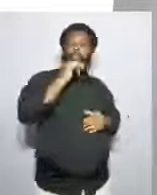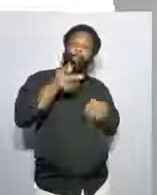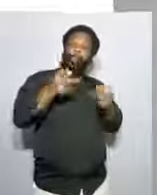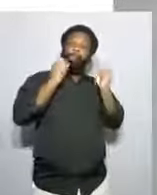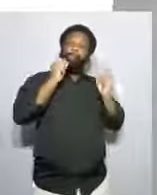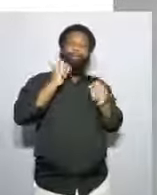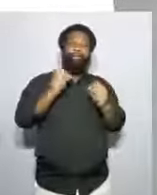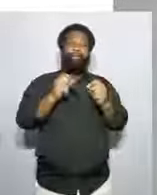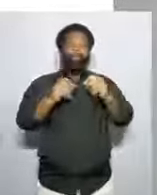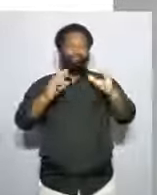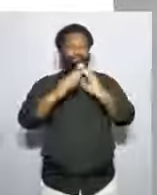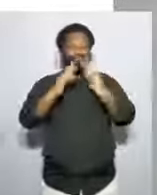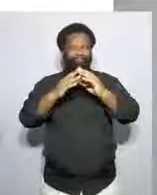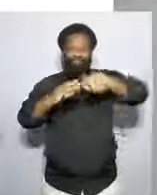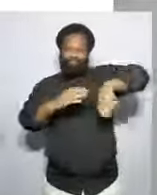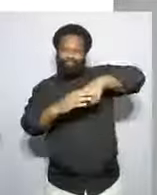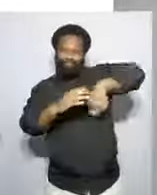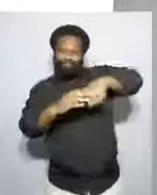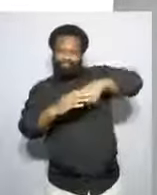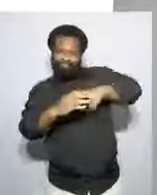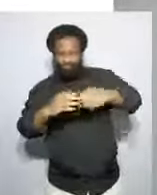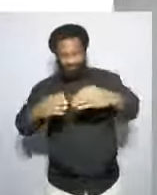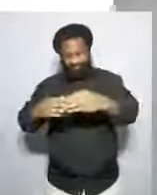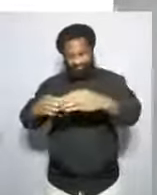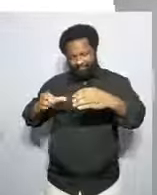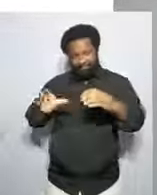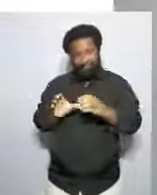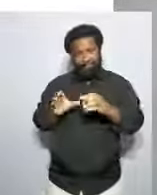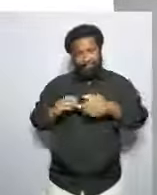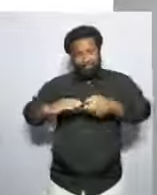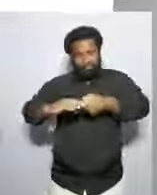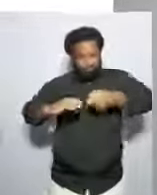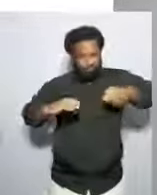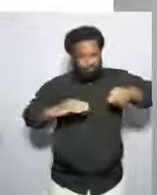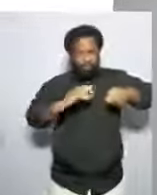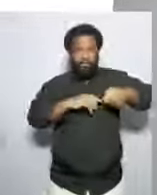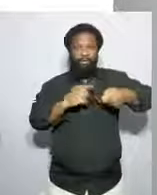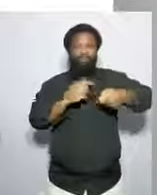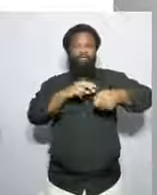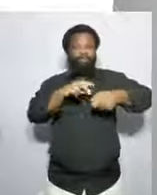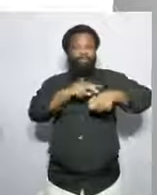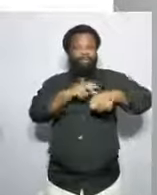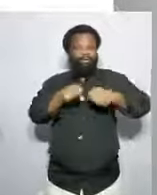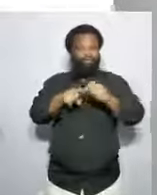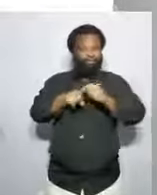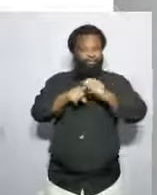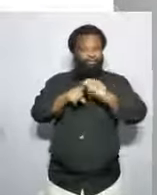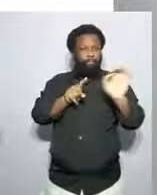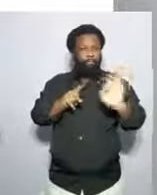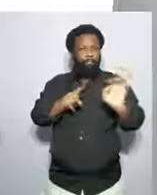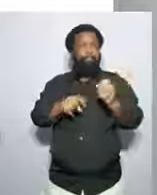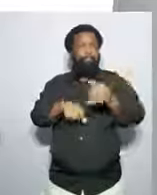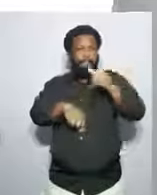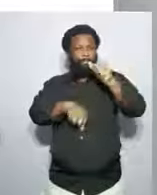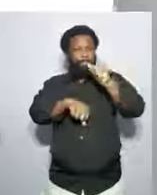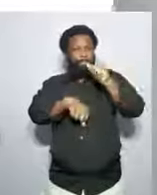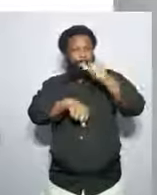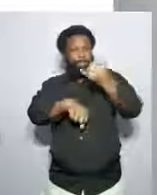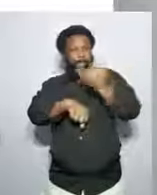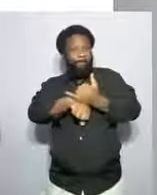com a panela. Tem algumas panelas que não tem cabo de borracha. Tem o cabo do próprio metal que é